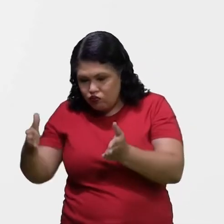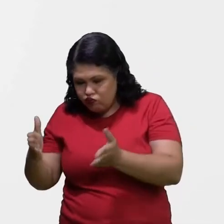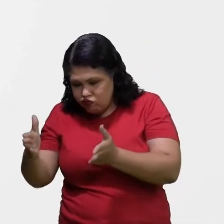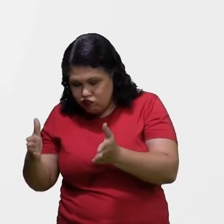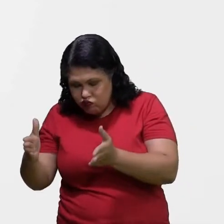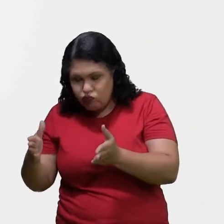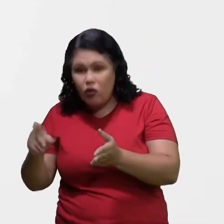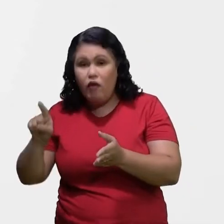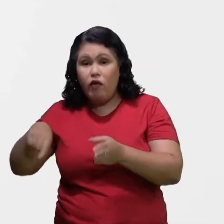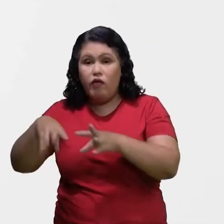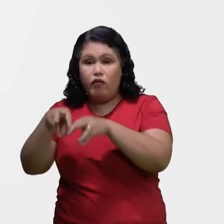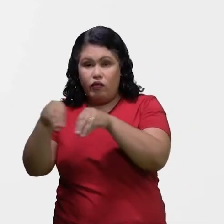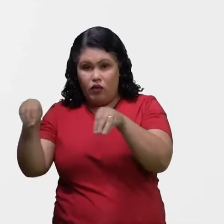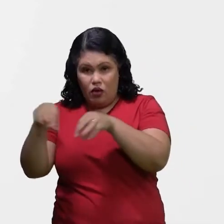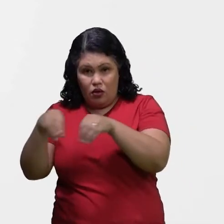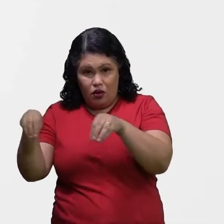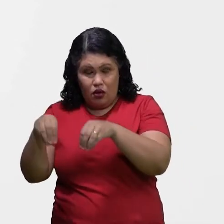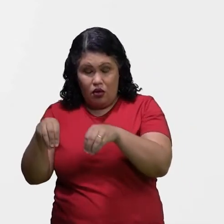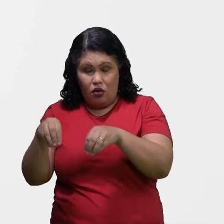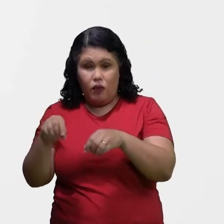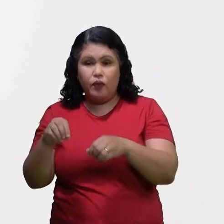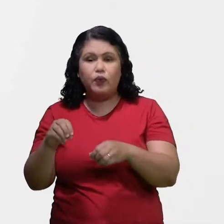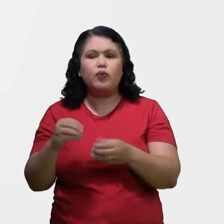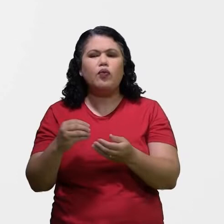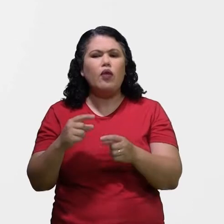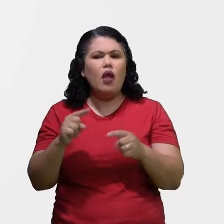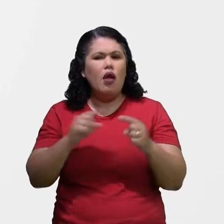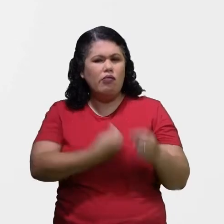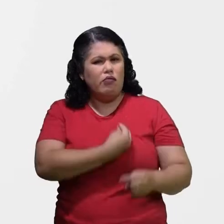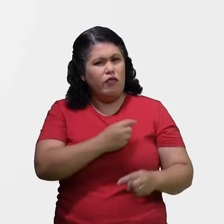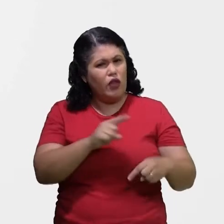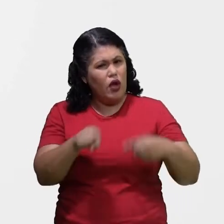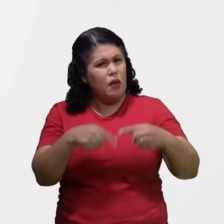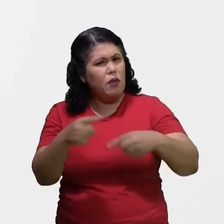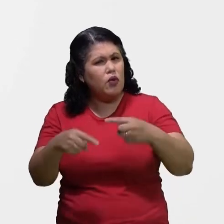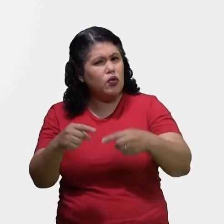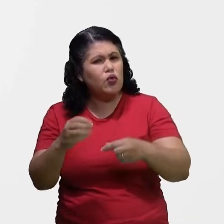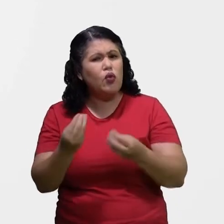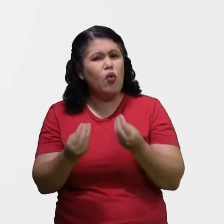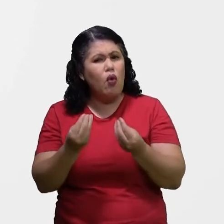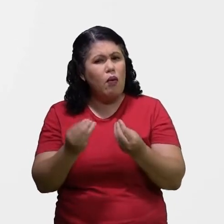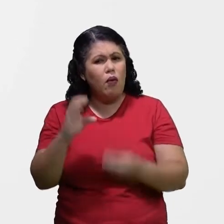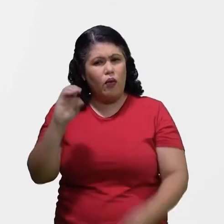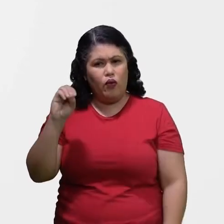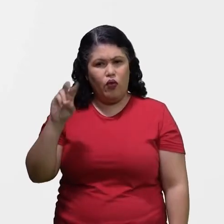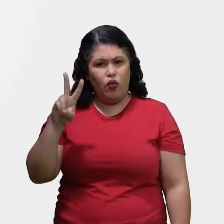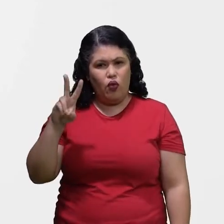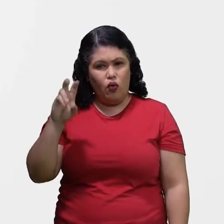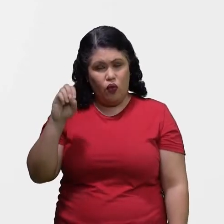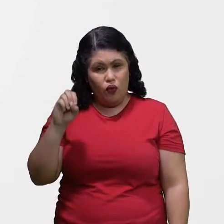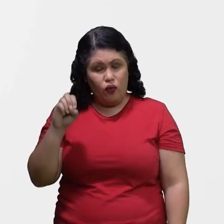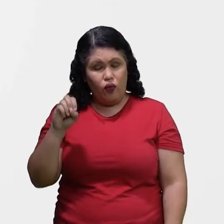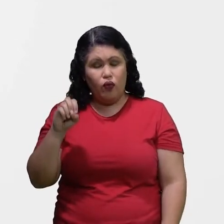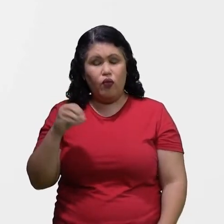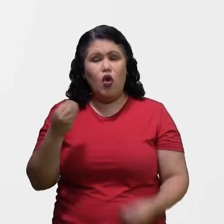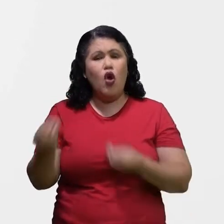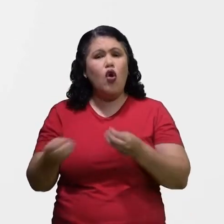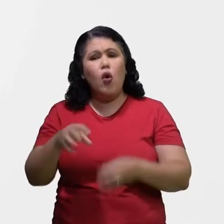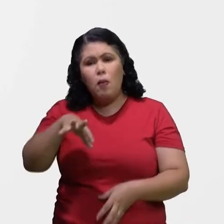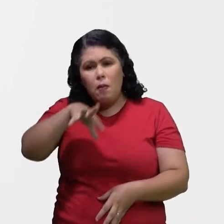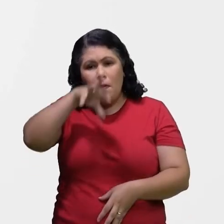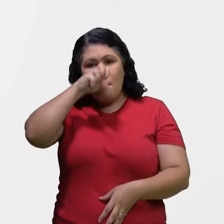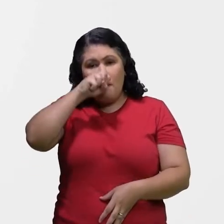ovíparos, né, se reproduzem através de ovos, e a respiração pode ser pulmonar, como também pode ser uma